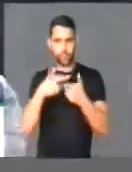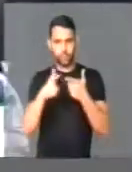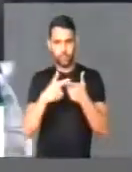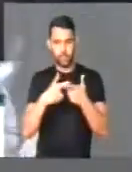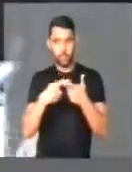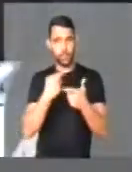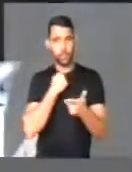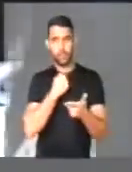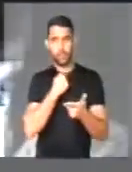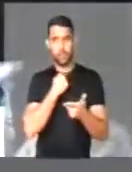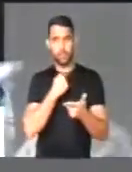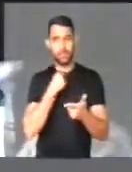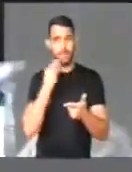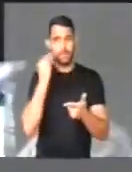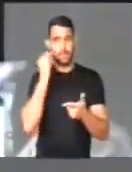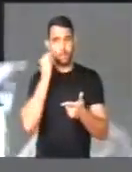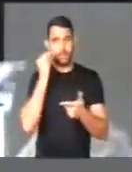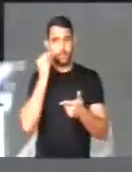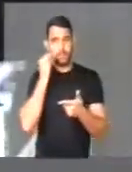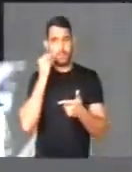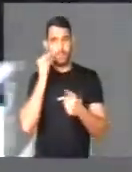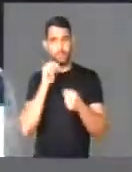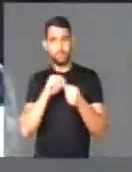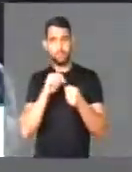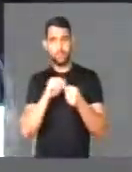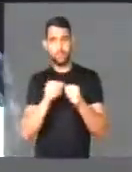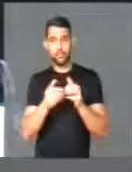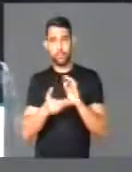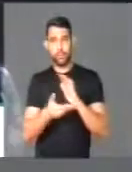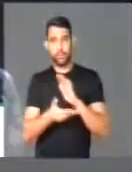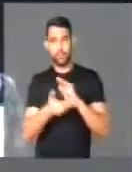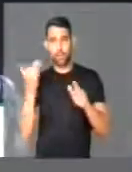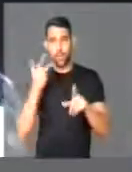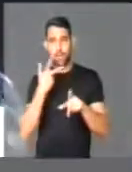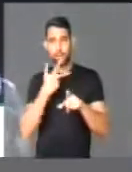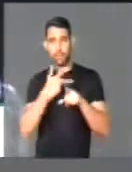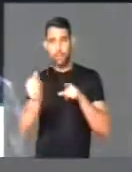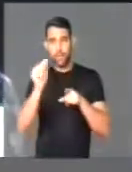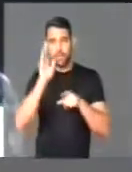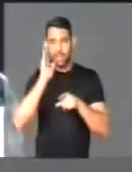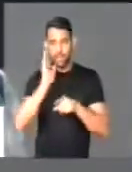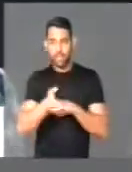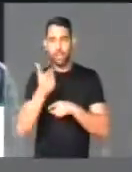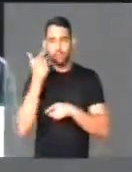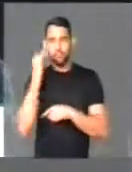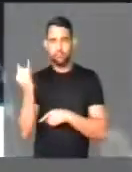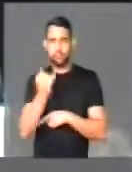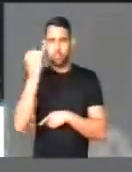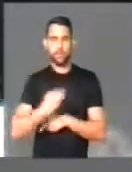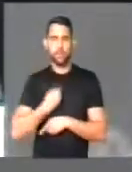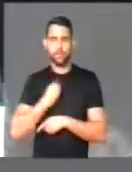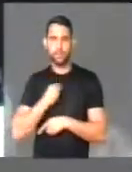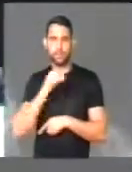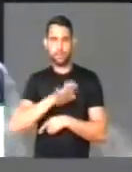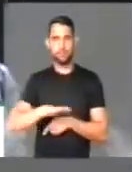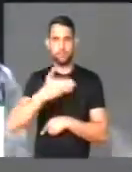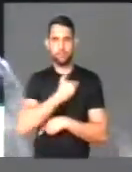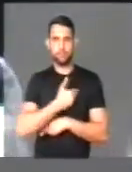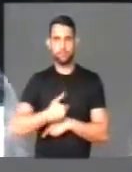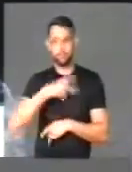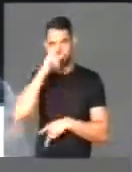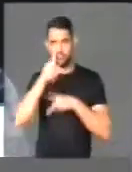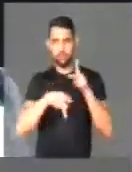podemos tentar desgastar aquelas conquistas que são fundamentais da estrutura do Estado